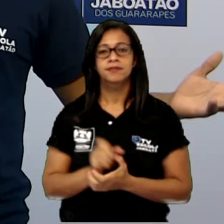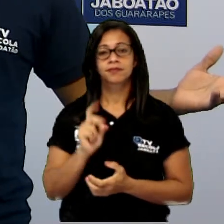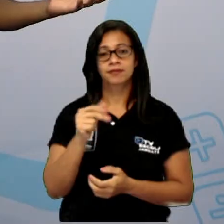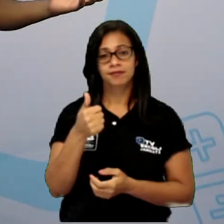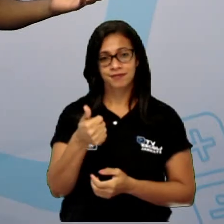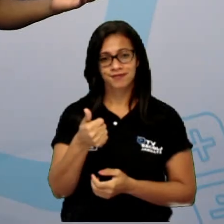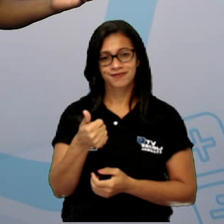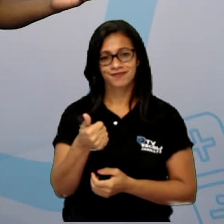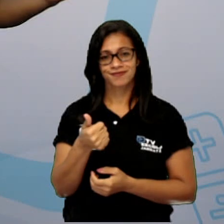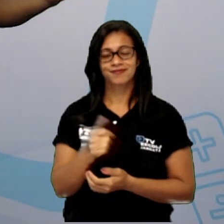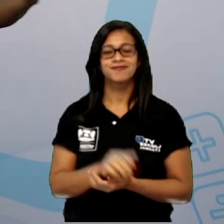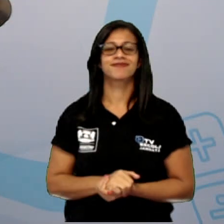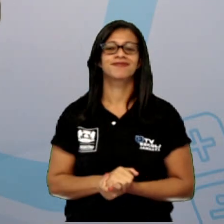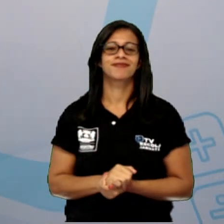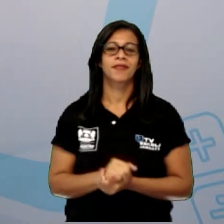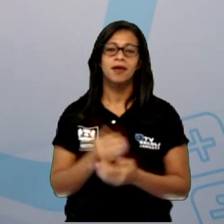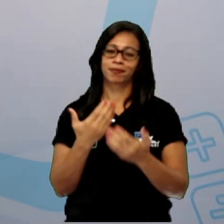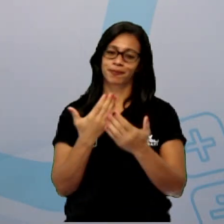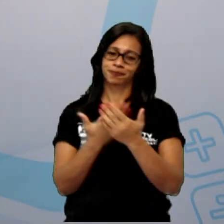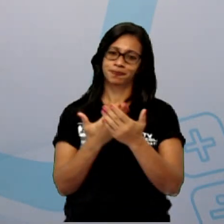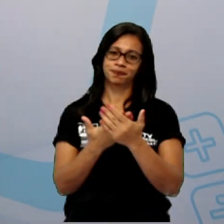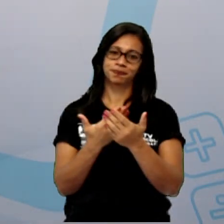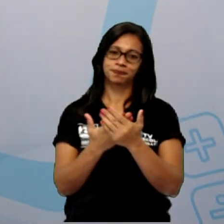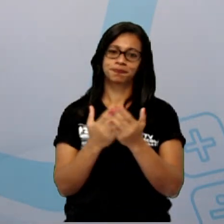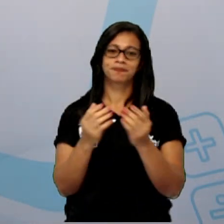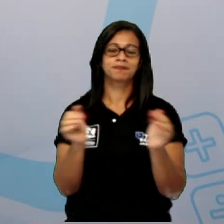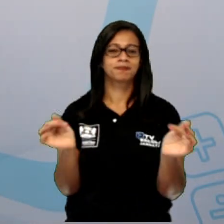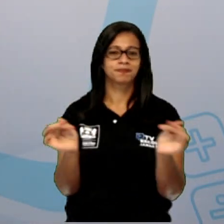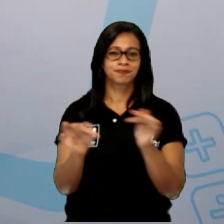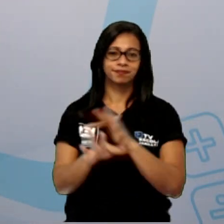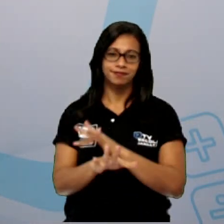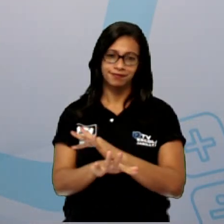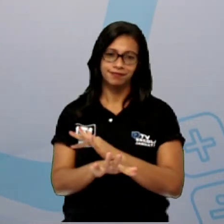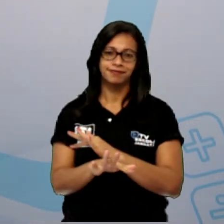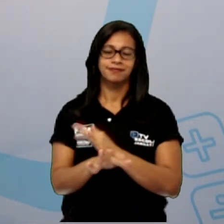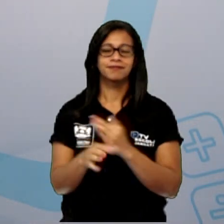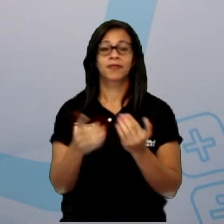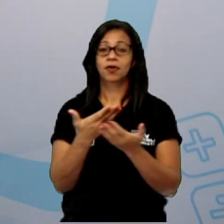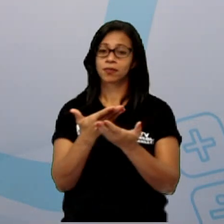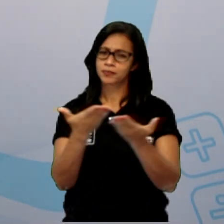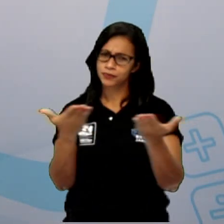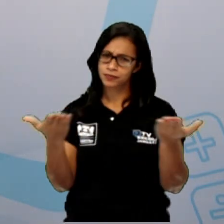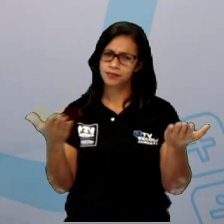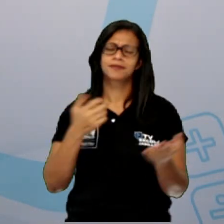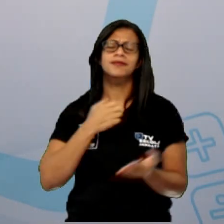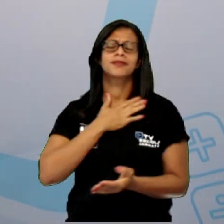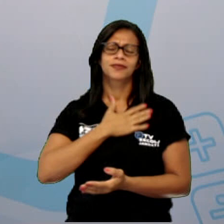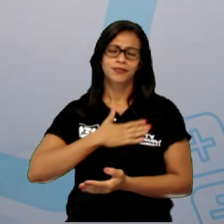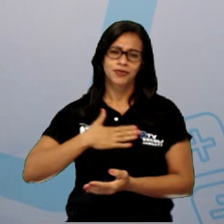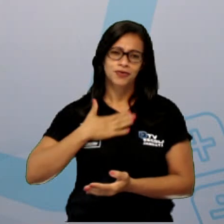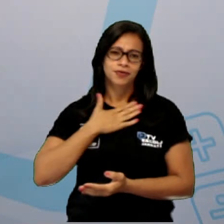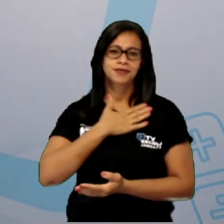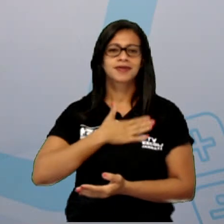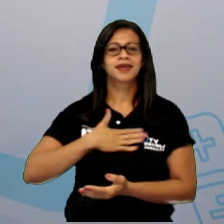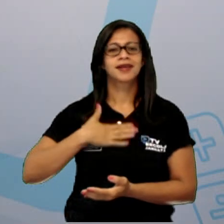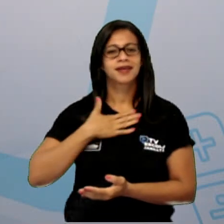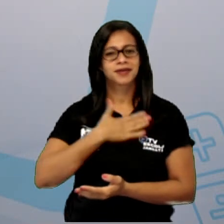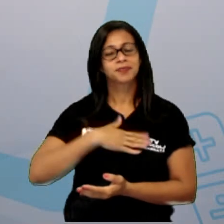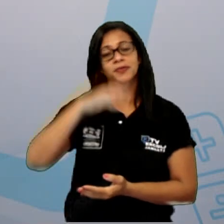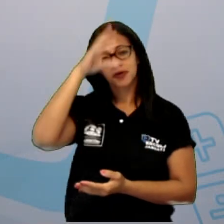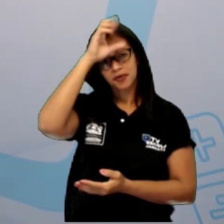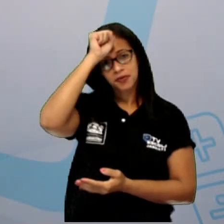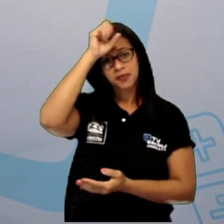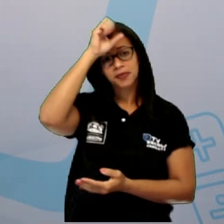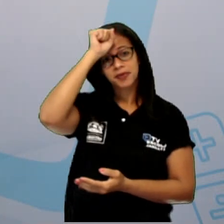Por hoje é só. Nossa aula está terminando. Eu espero que vocês tenham gostado do assunto e tenham